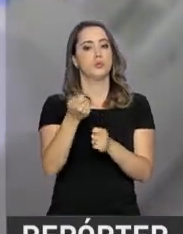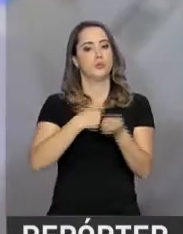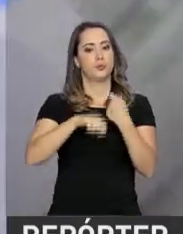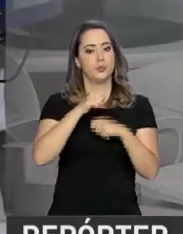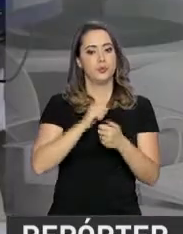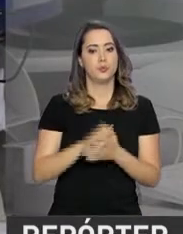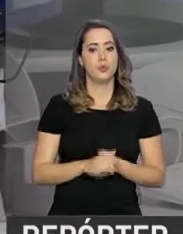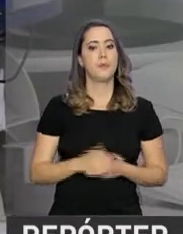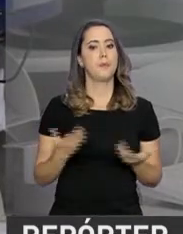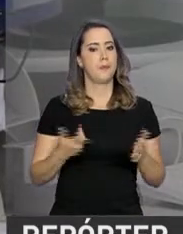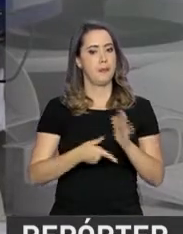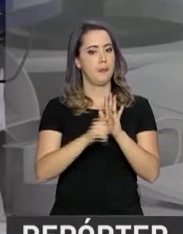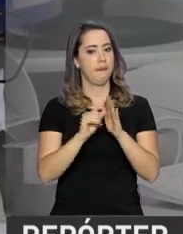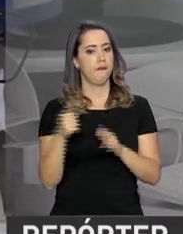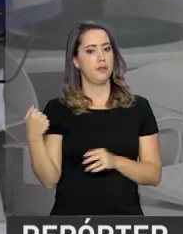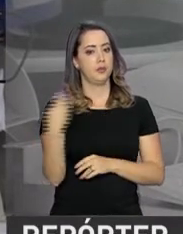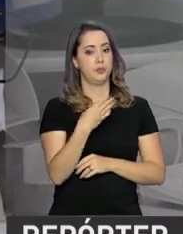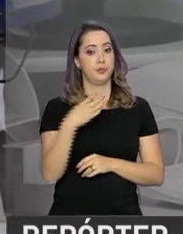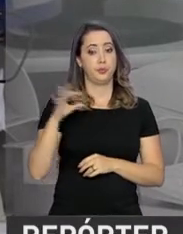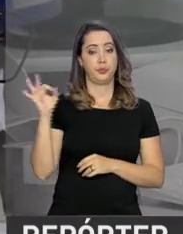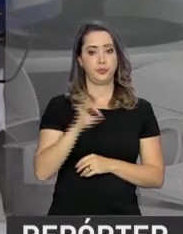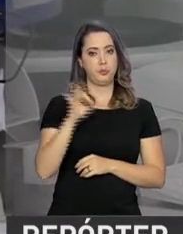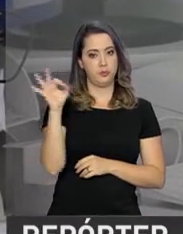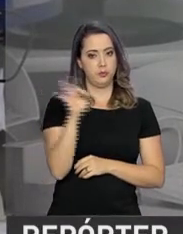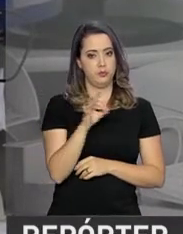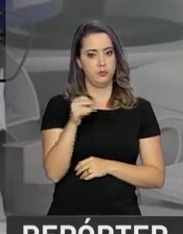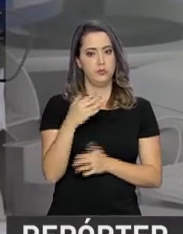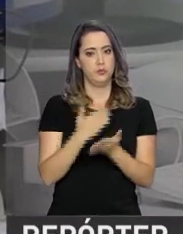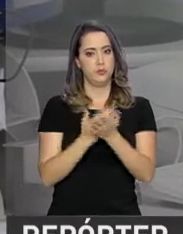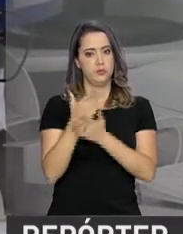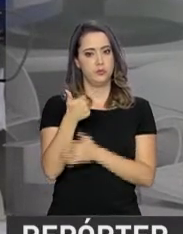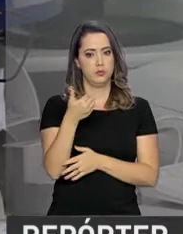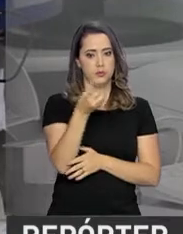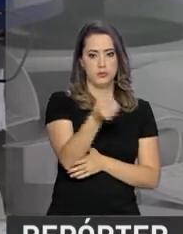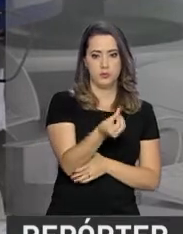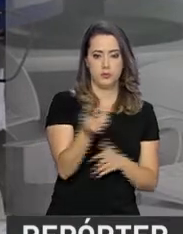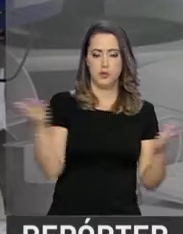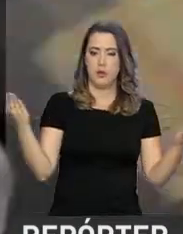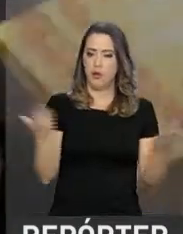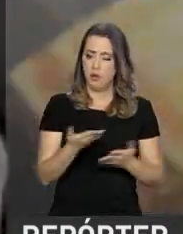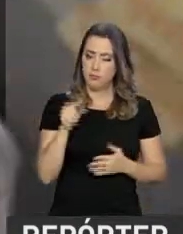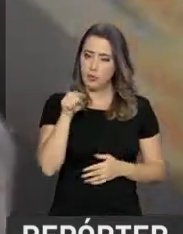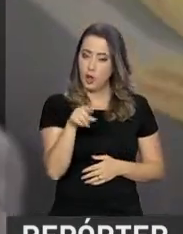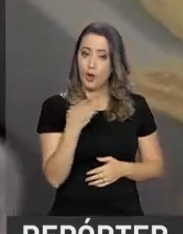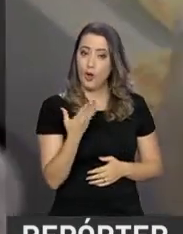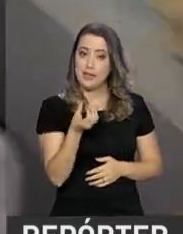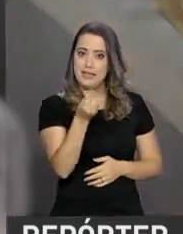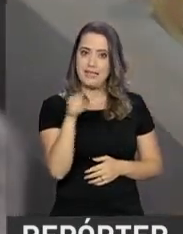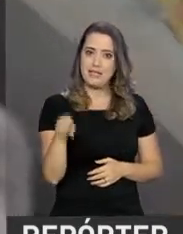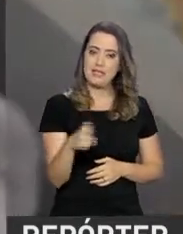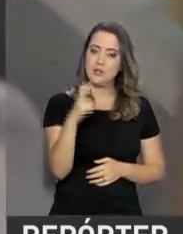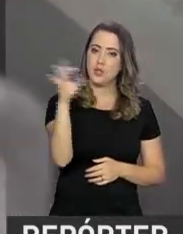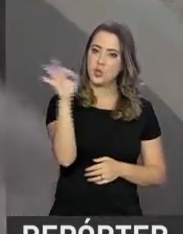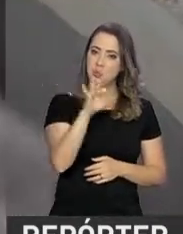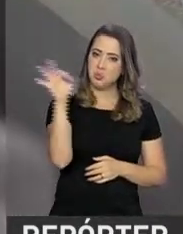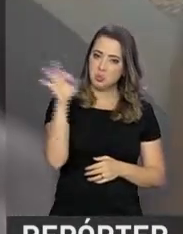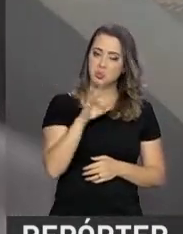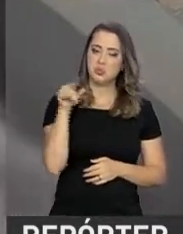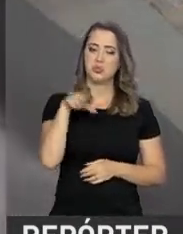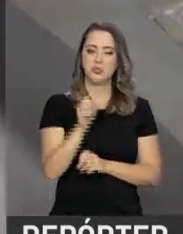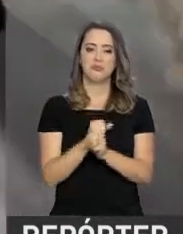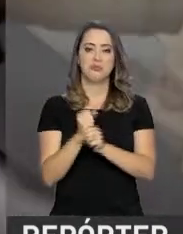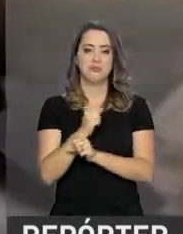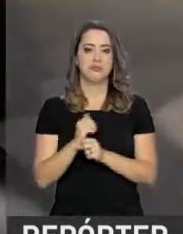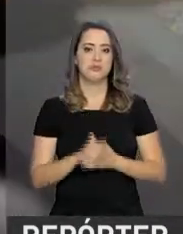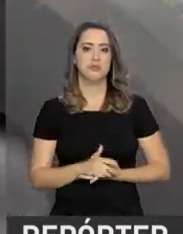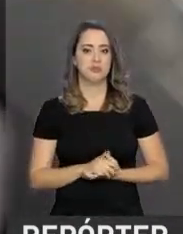economia. O índice estava acima de 14% no começo de 2016 e chegou a 6,5% neste